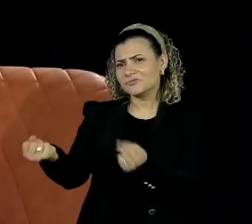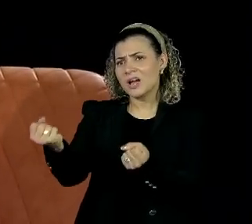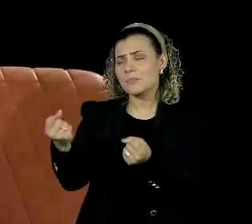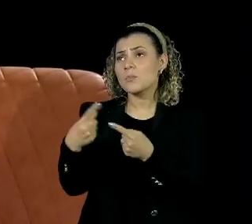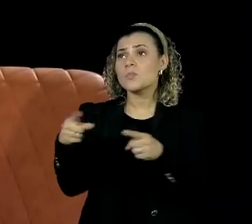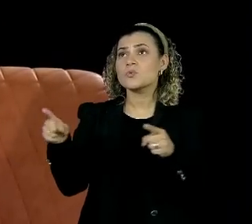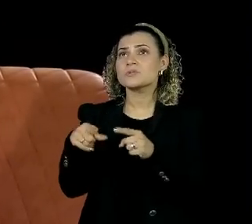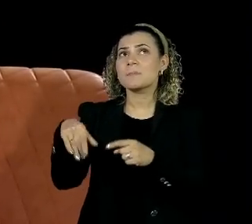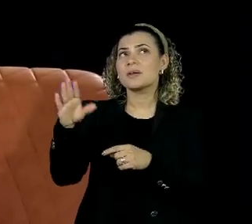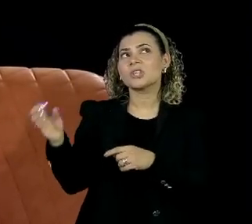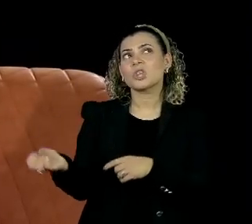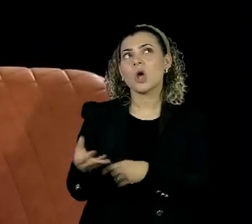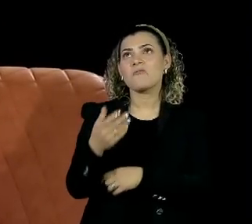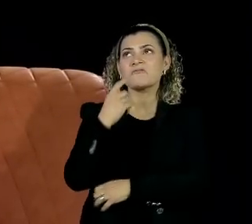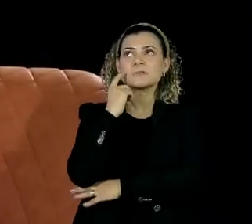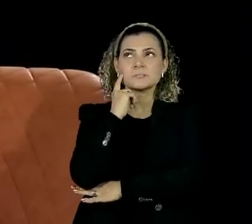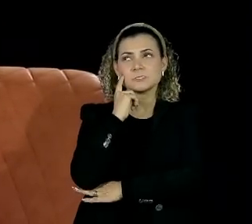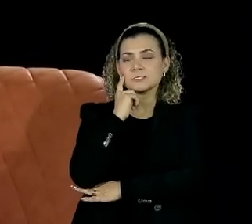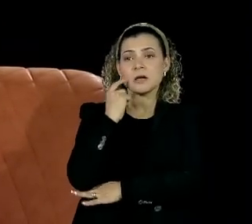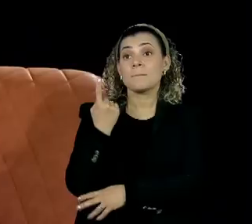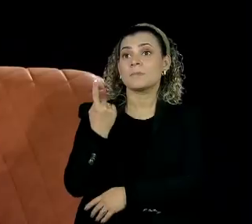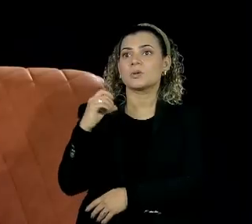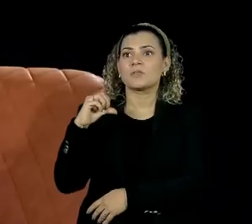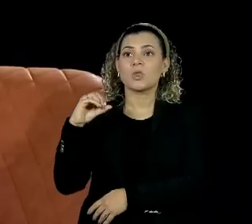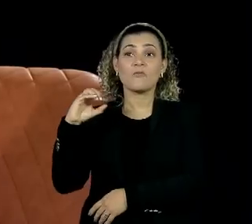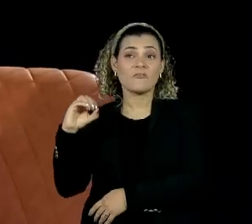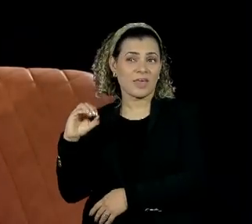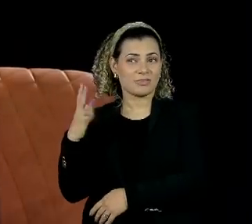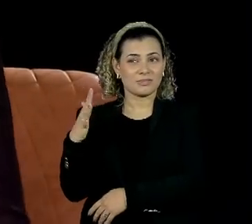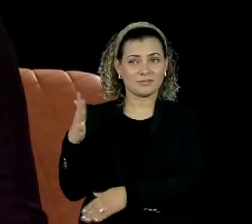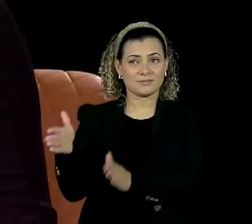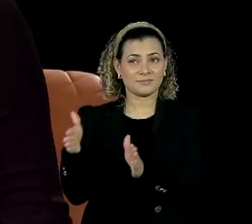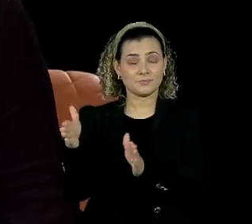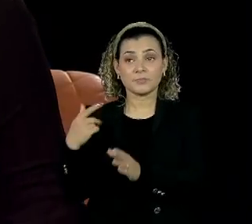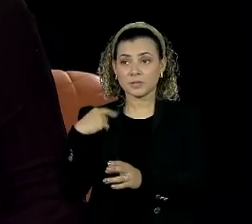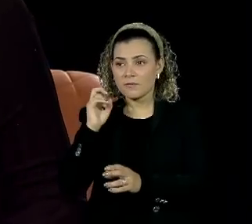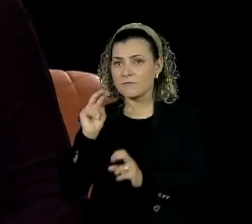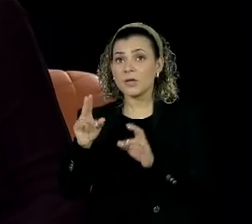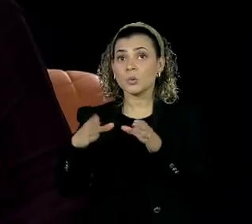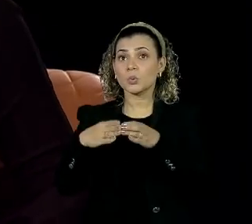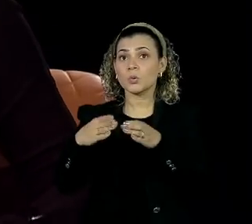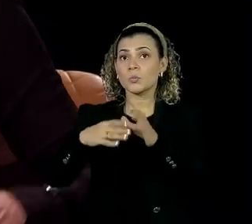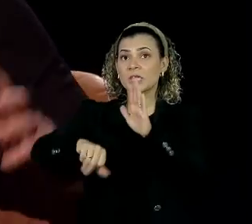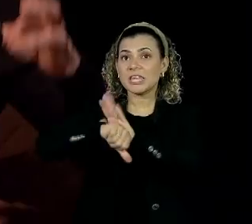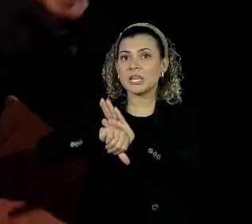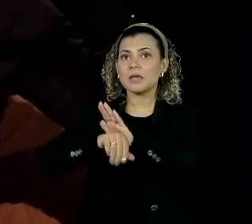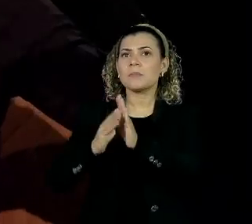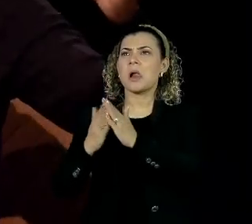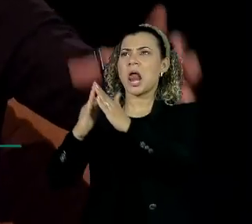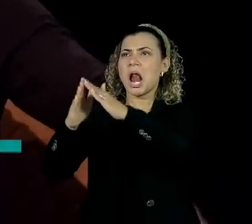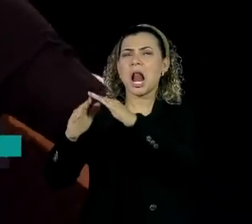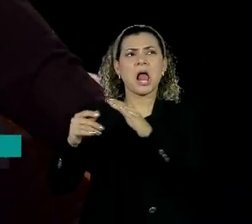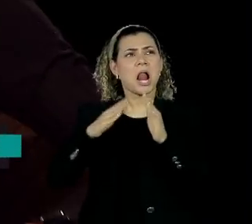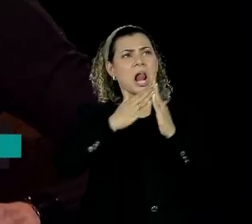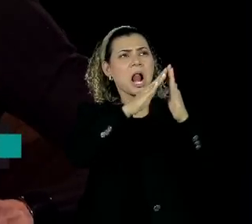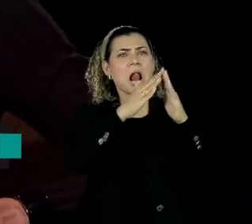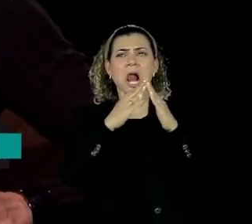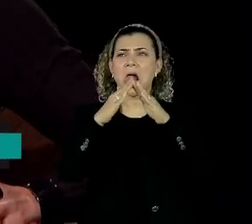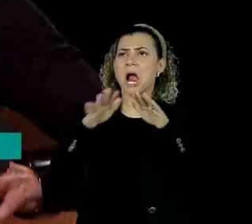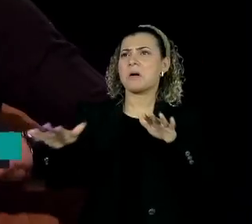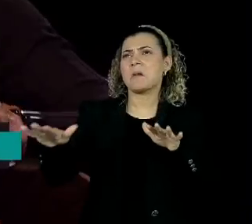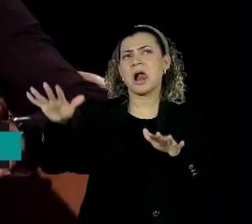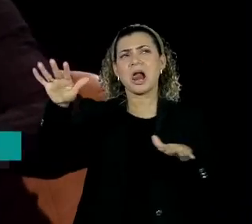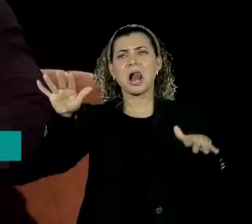mais contemporânea. Era comecei ali dos anos 90, né? Eu estava vendo as facções criminosas subindo o morro, armamento pesado, o Rio